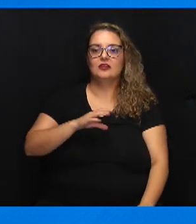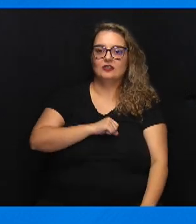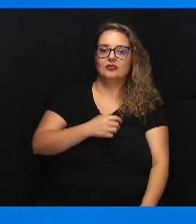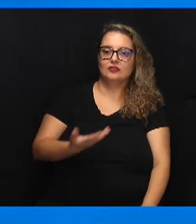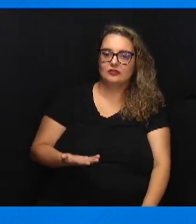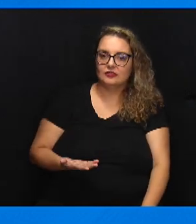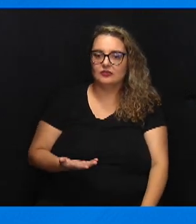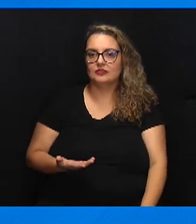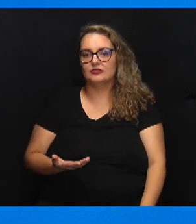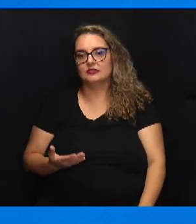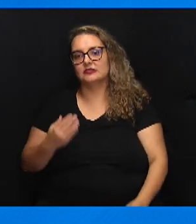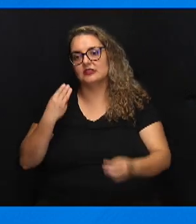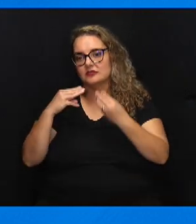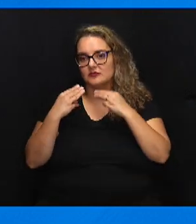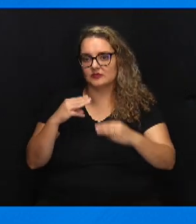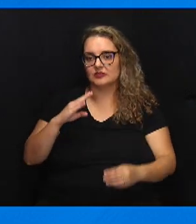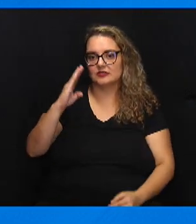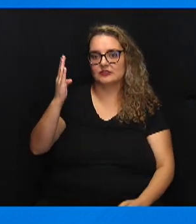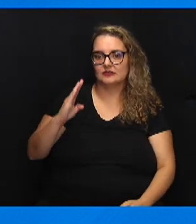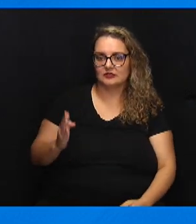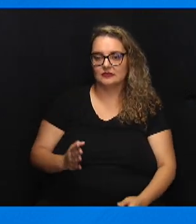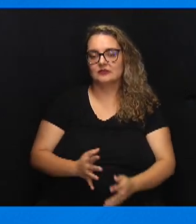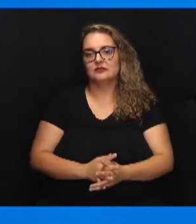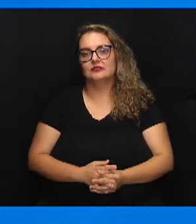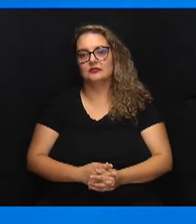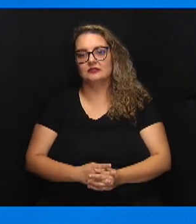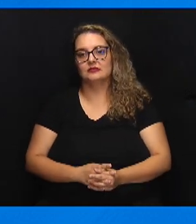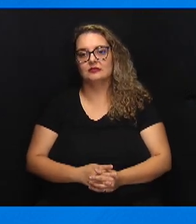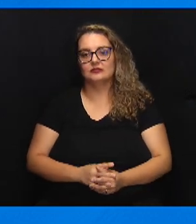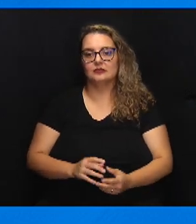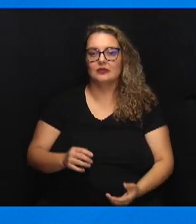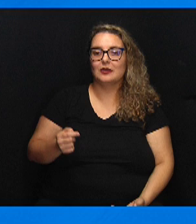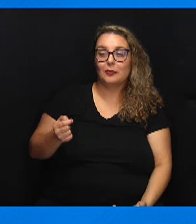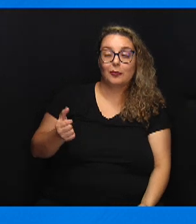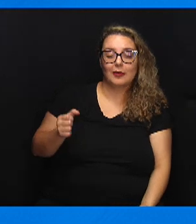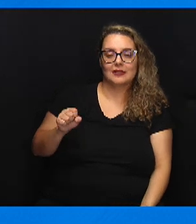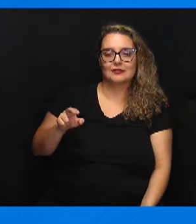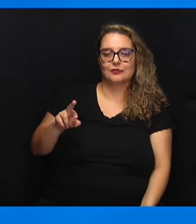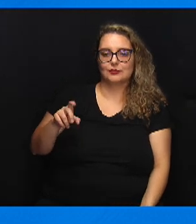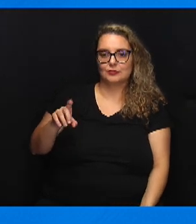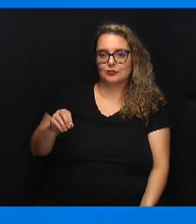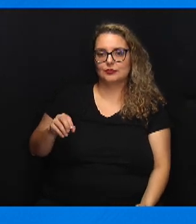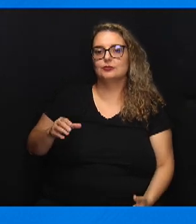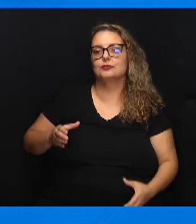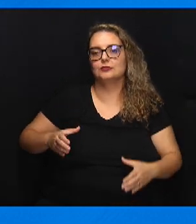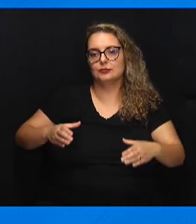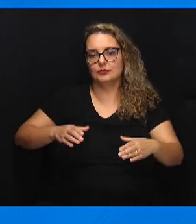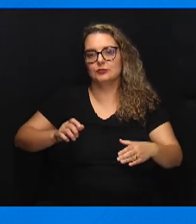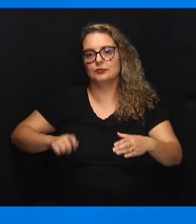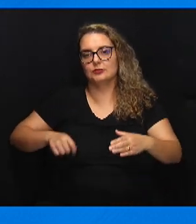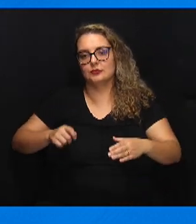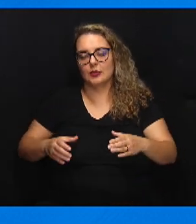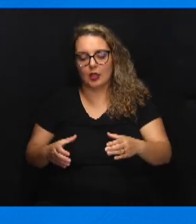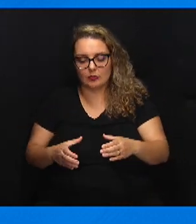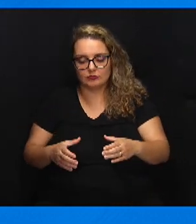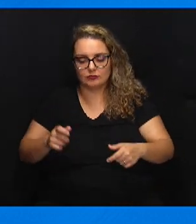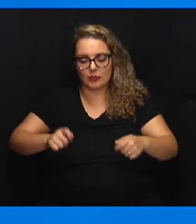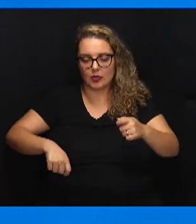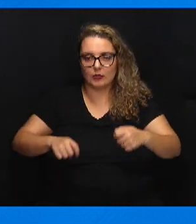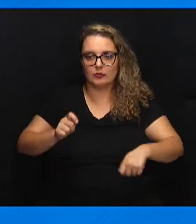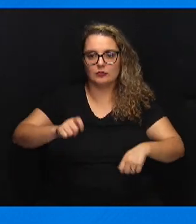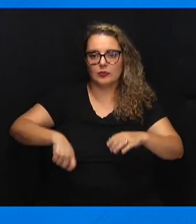música brasileira. Qual Aí instrumento é esse? esse é um quase surdo, né? Ele é um surdo um pouco menor, assim.